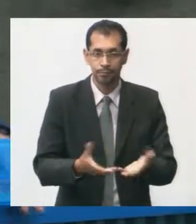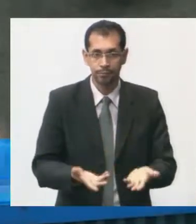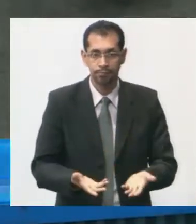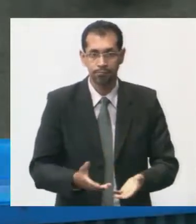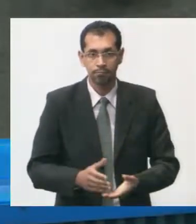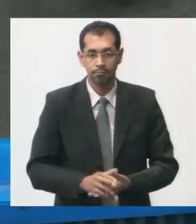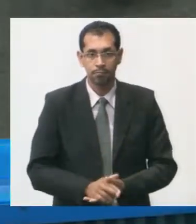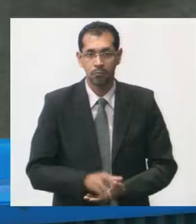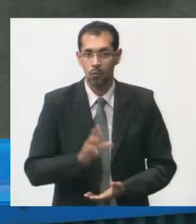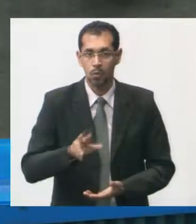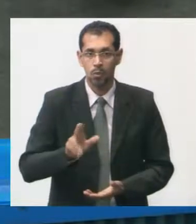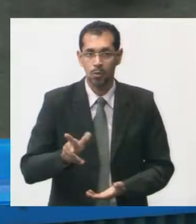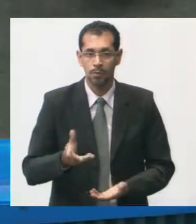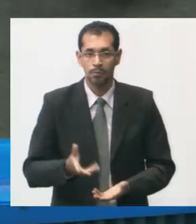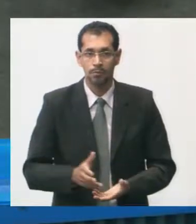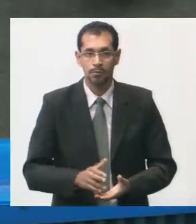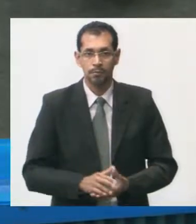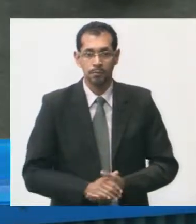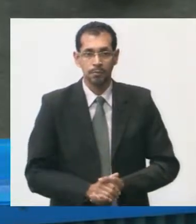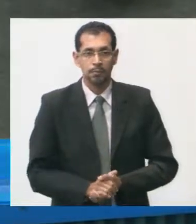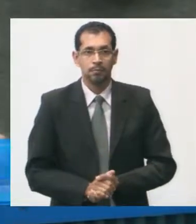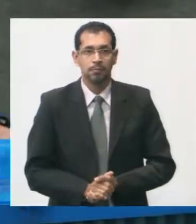A chapa 1,